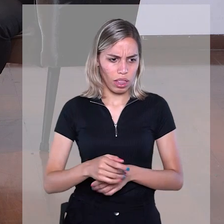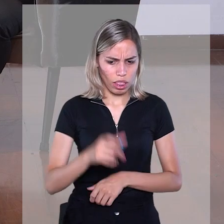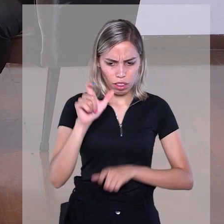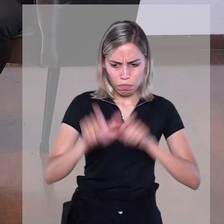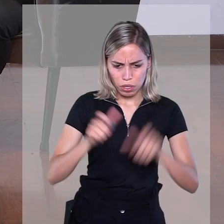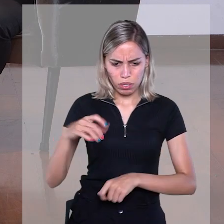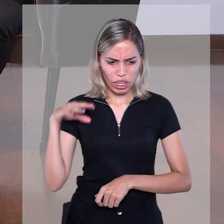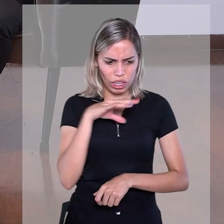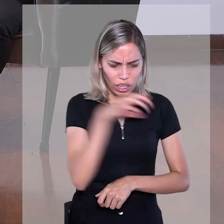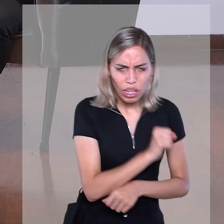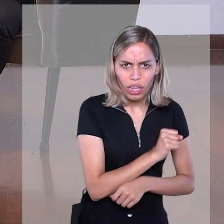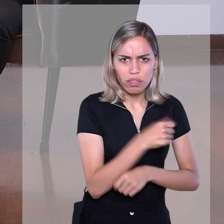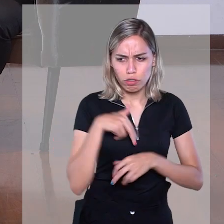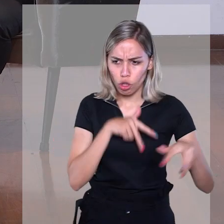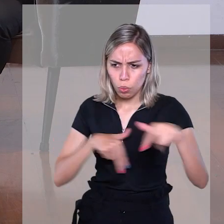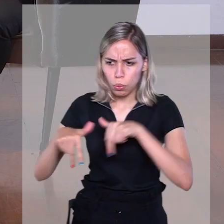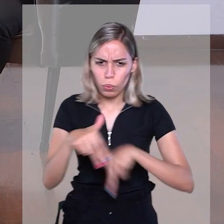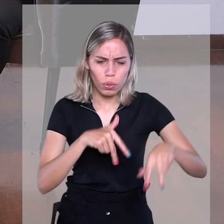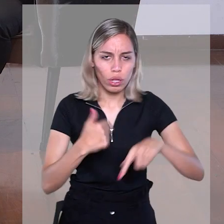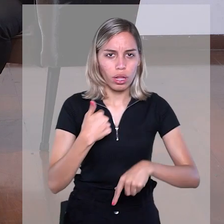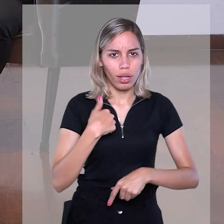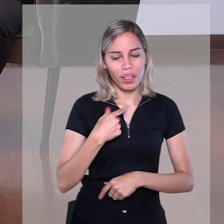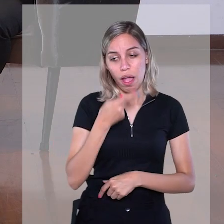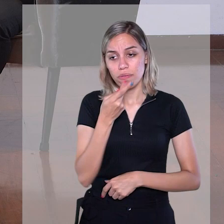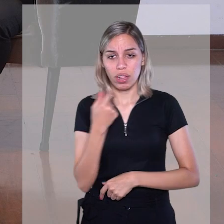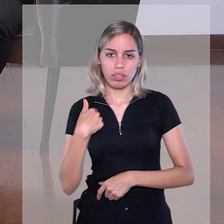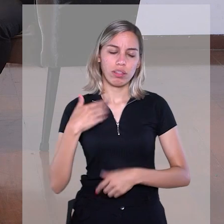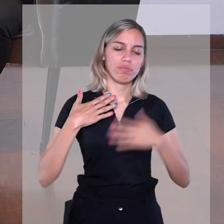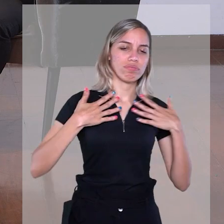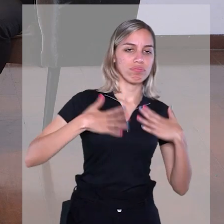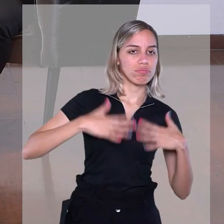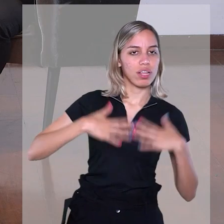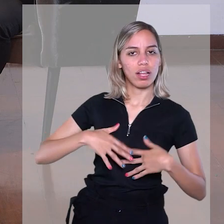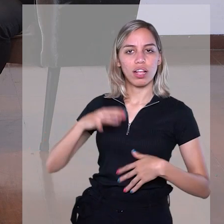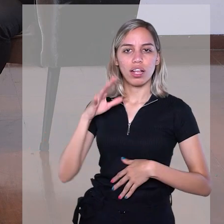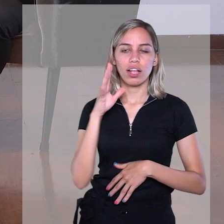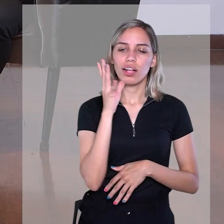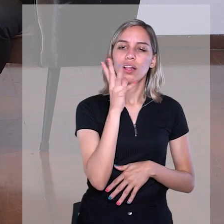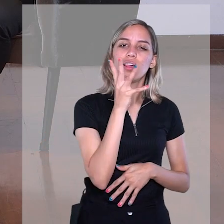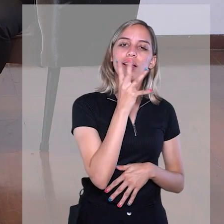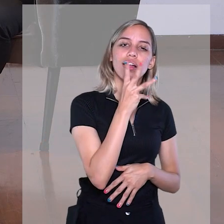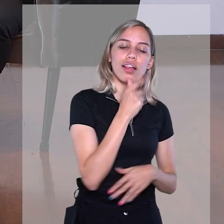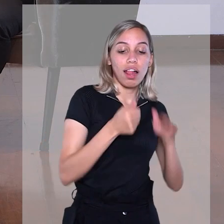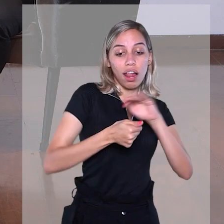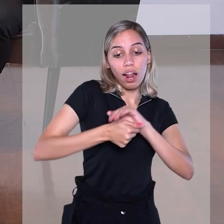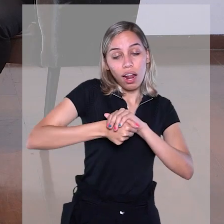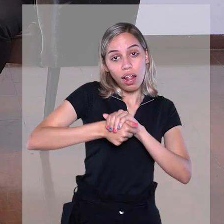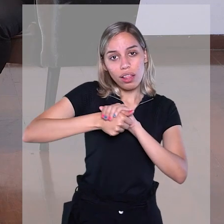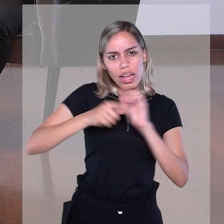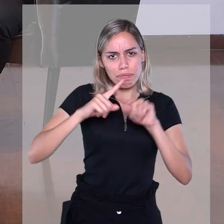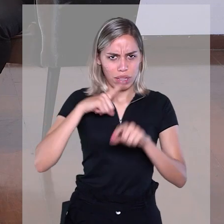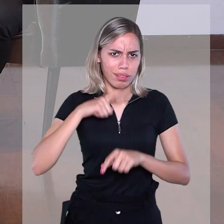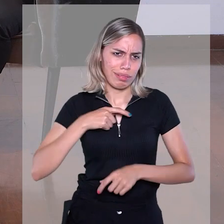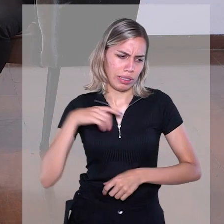muito lentíssimo, muitíssimo lentíssimo, tenho sempre mais pressa do que penso ter. Dentro do meu corpo passa uma rua